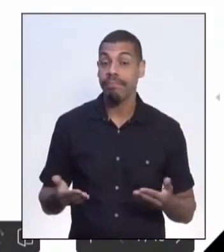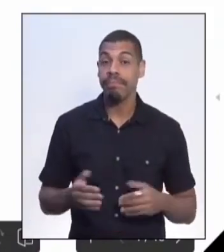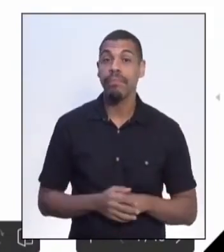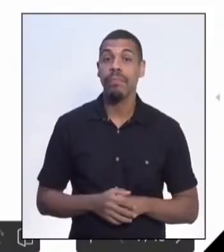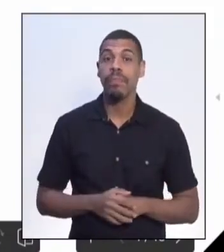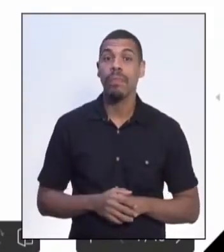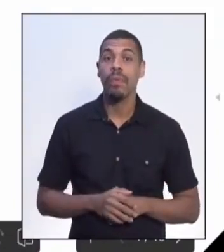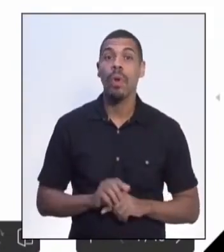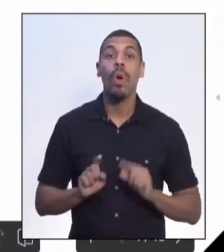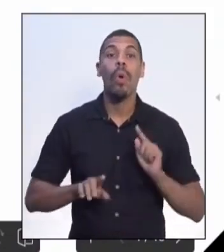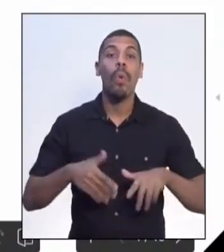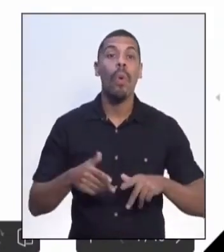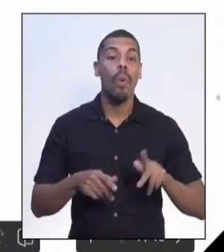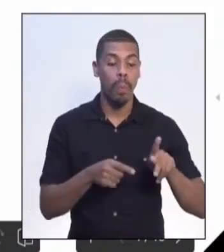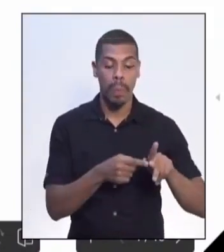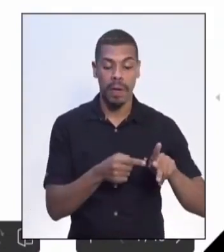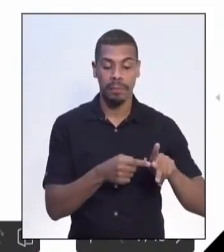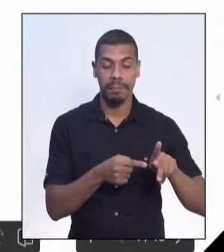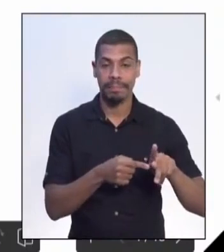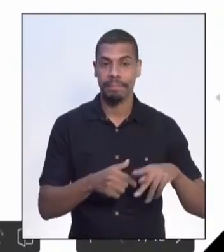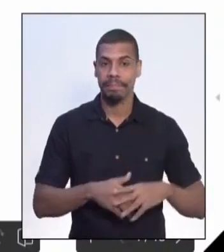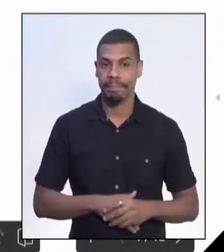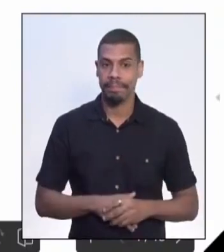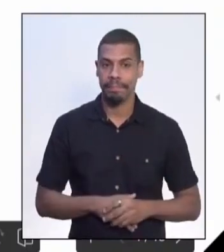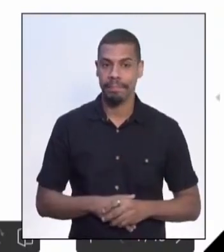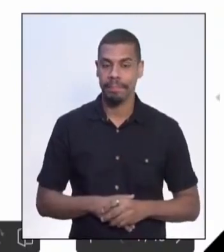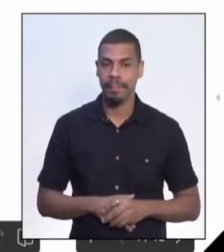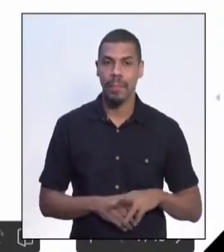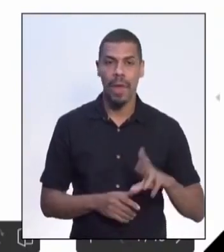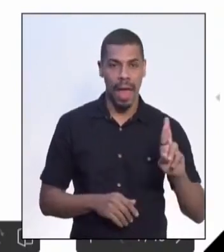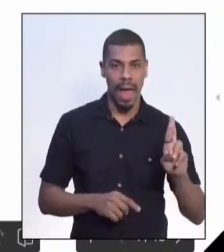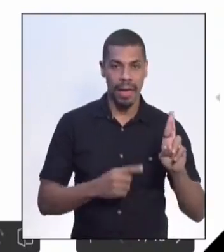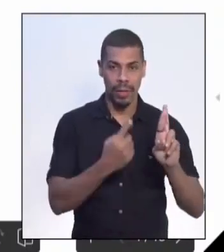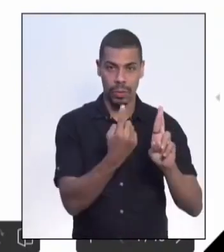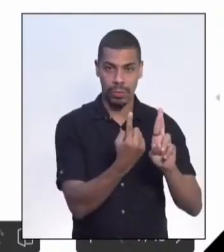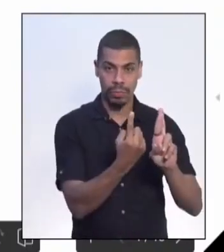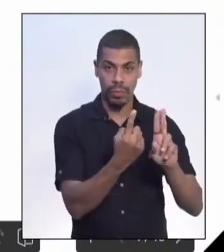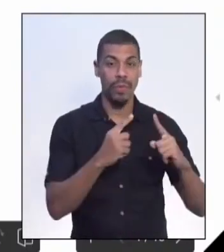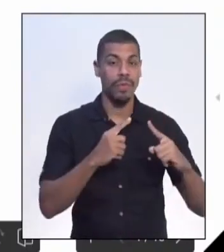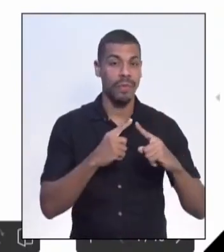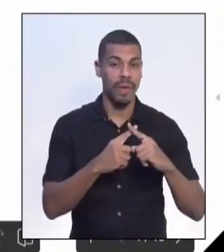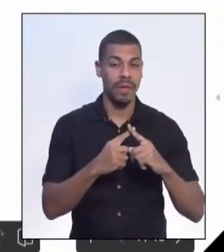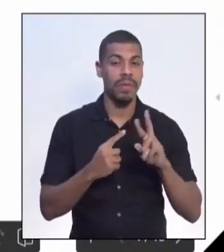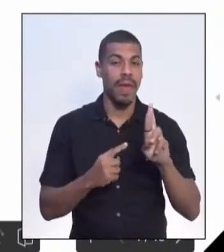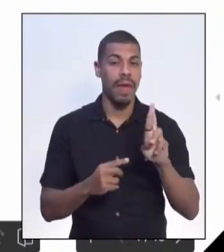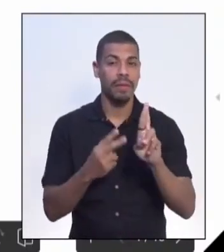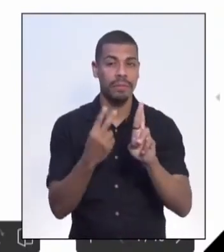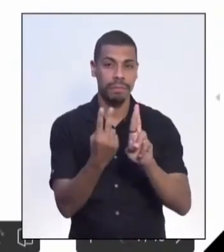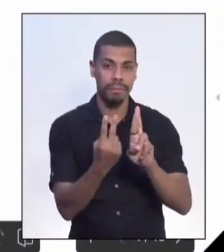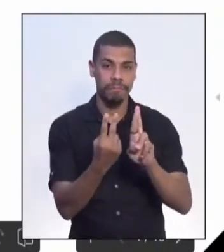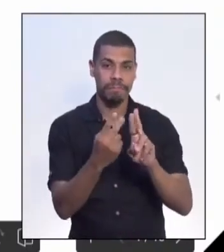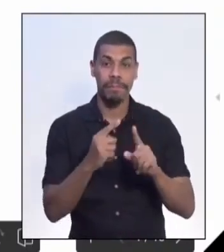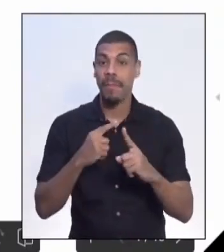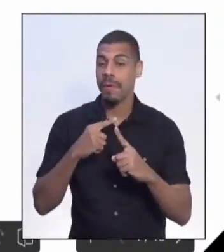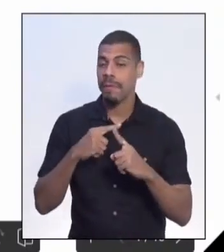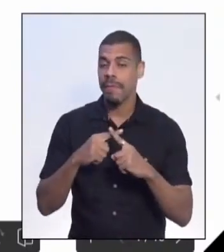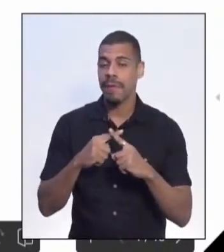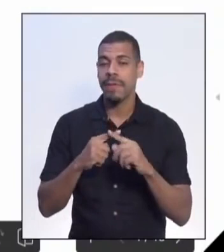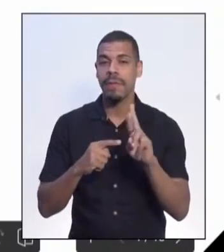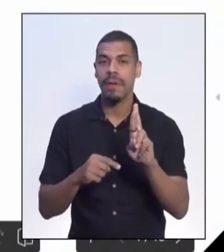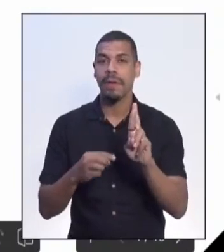para o produto. Produto R1 vezes R2